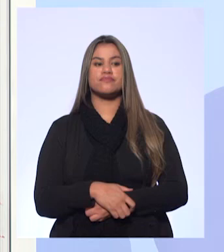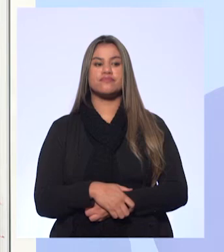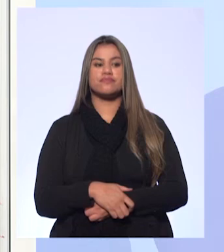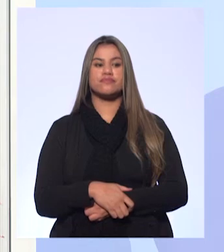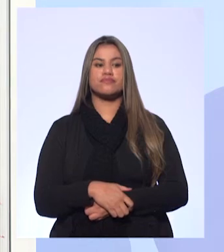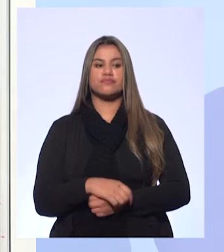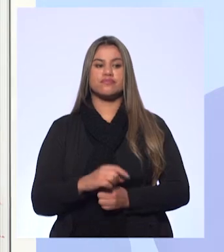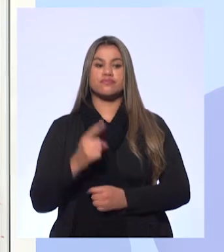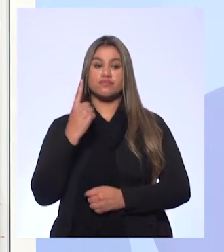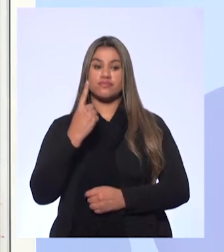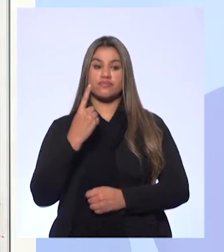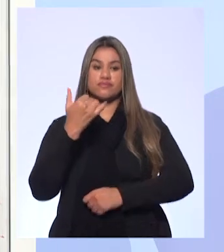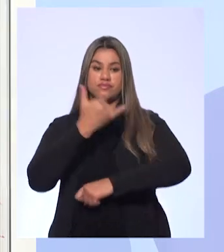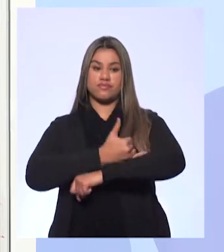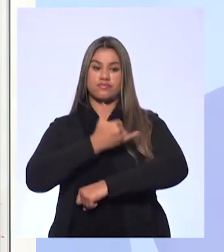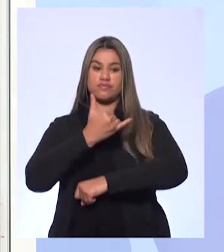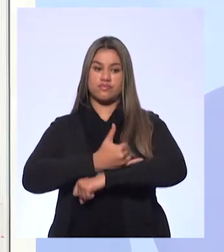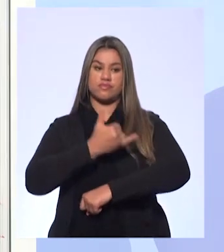ela tem um ferro,